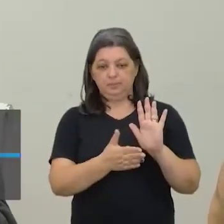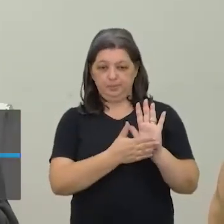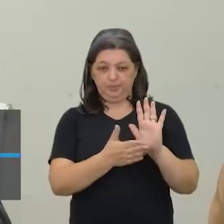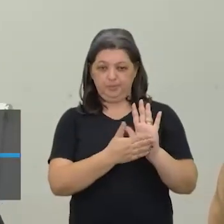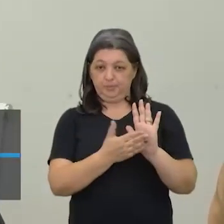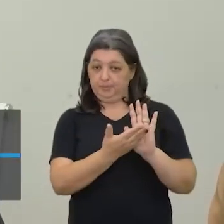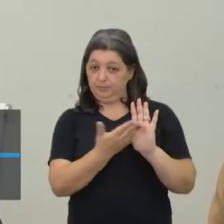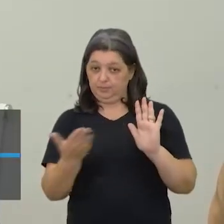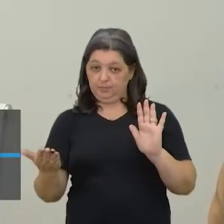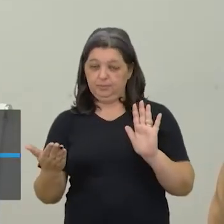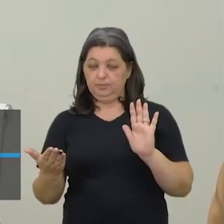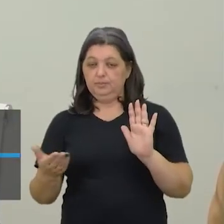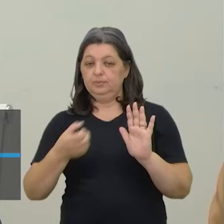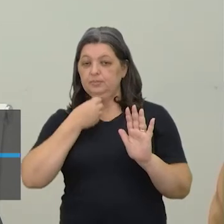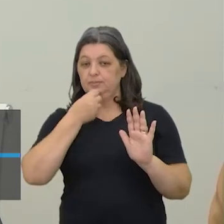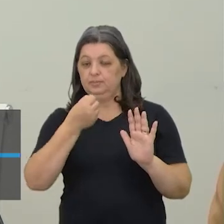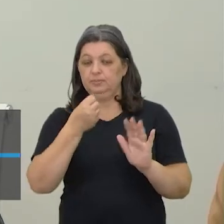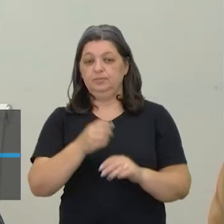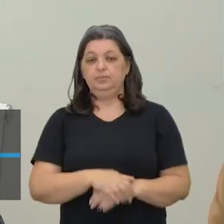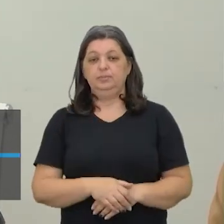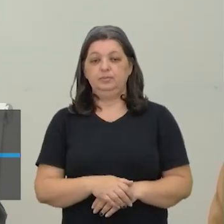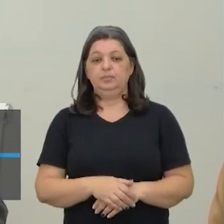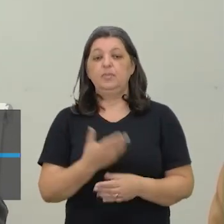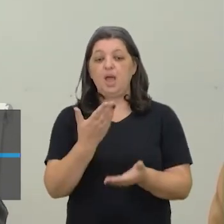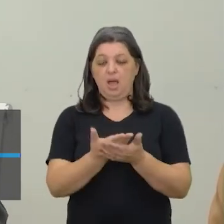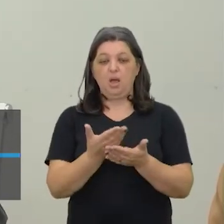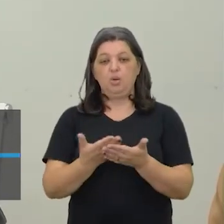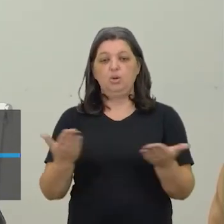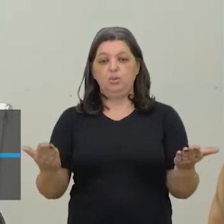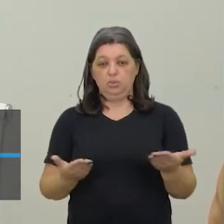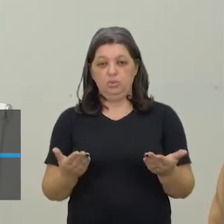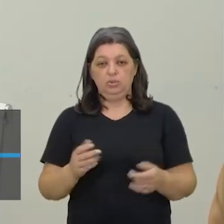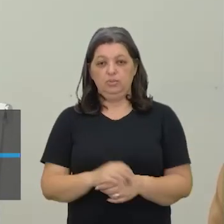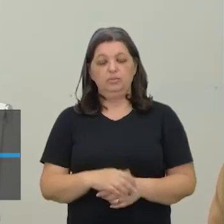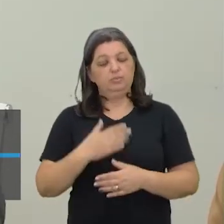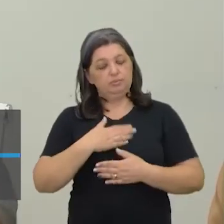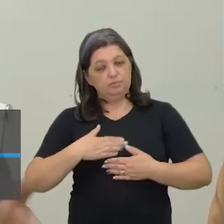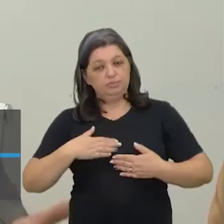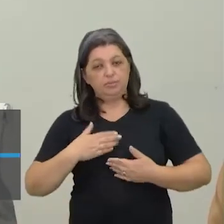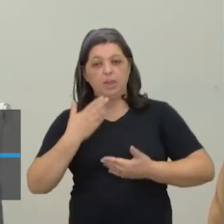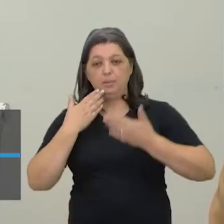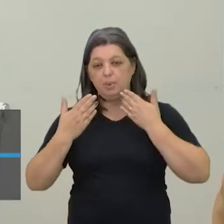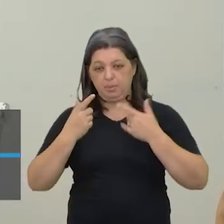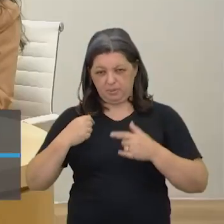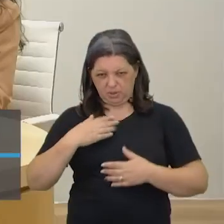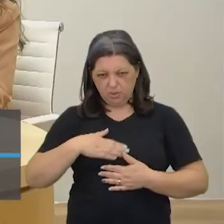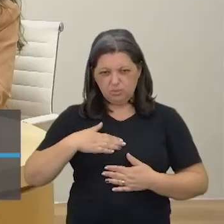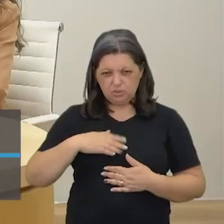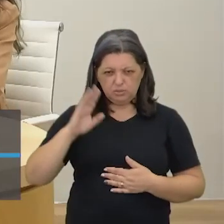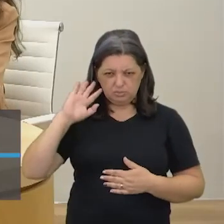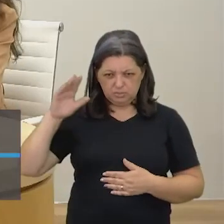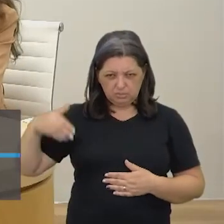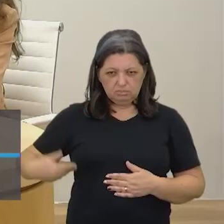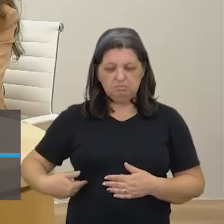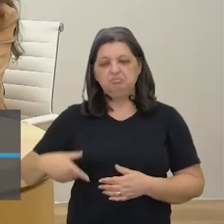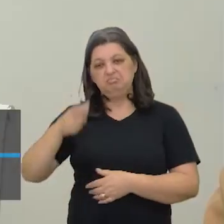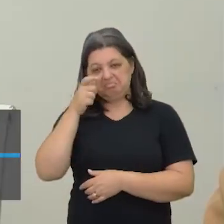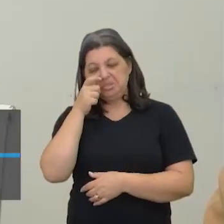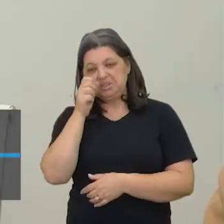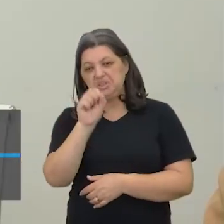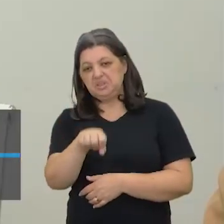vocês uma reportagem. Então, essa foi a nossa aula de hoje, gostamos muito de conversar com vocês a respeito. Eu gostei, professora Tânia, e você? Gostei, interessante, né?